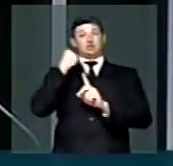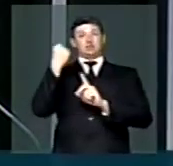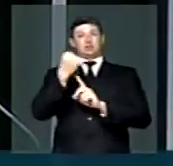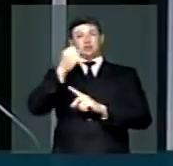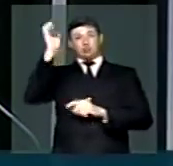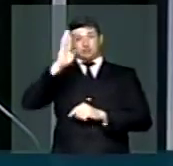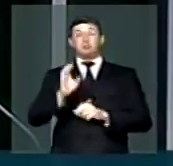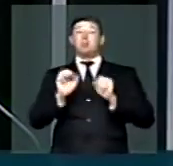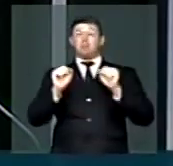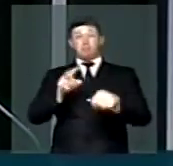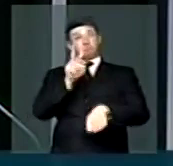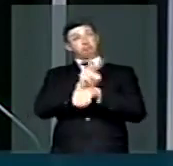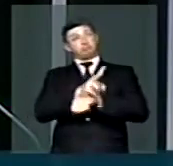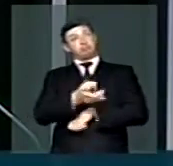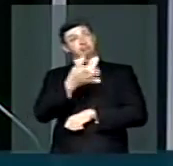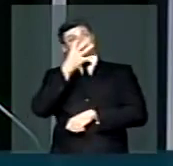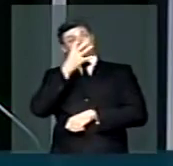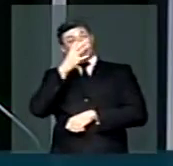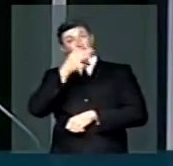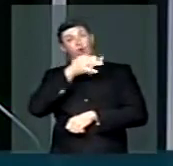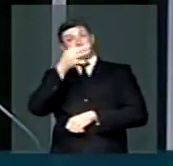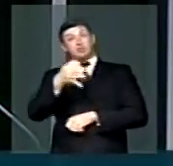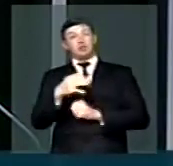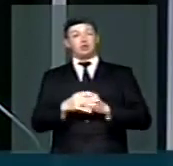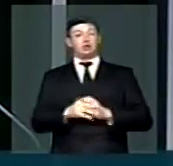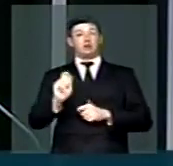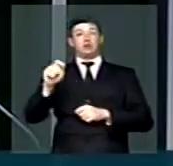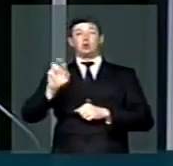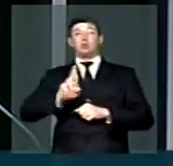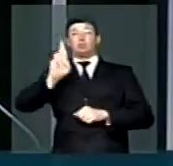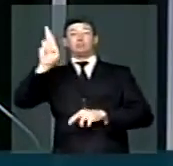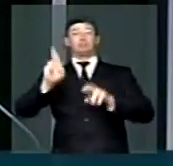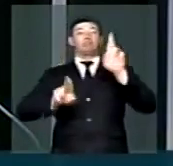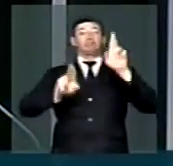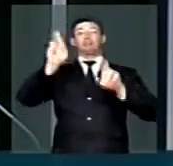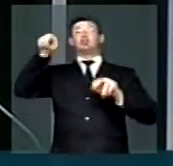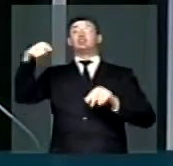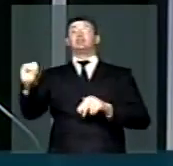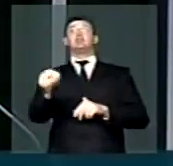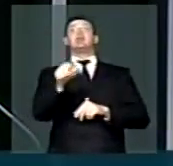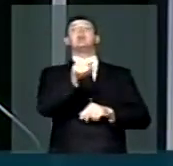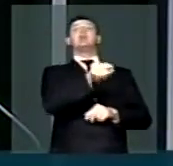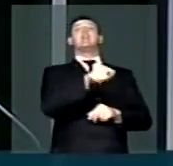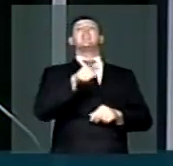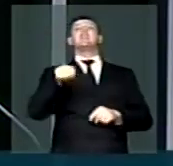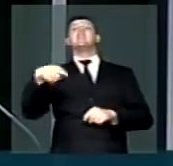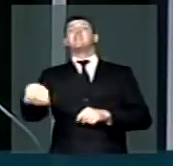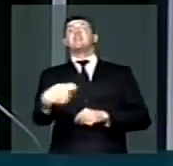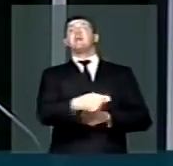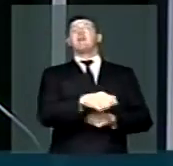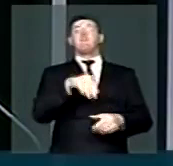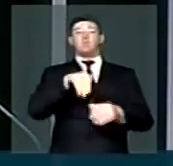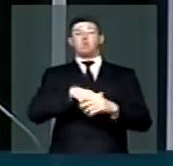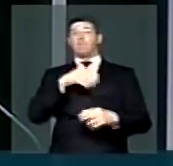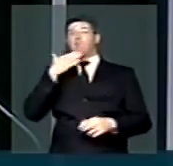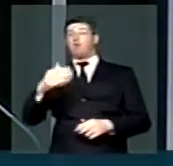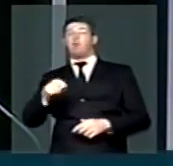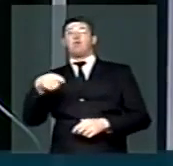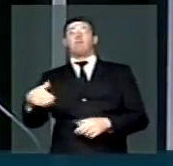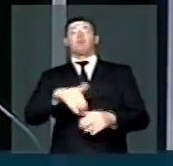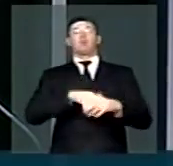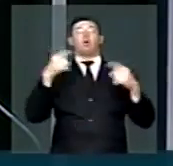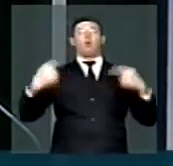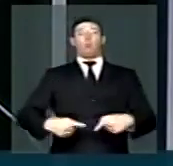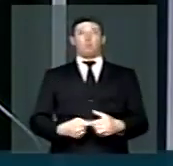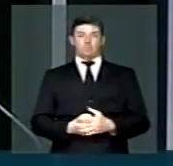sociedade poderá acompanhar o posicionamento de seus representantes e conhecer os parlamentares que são contra ou a favor